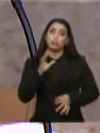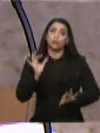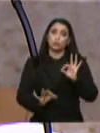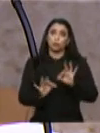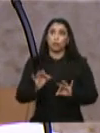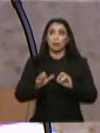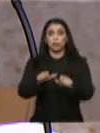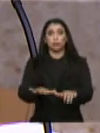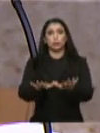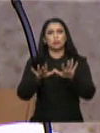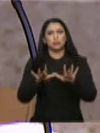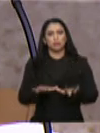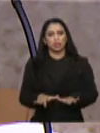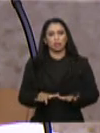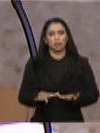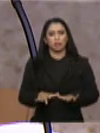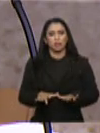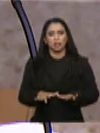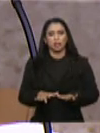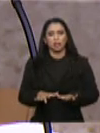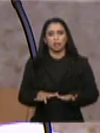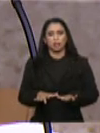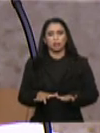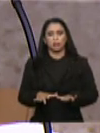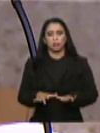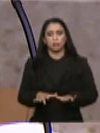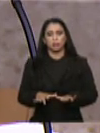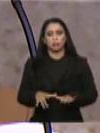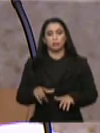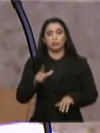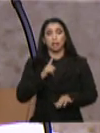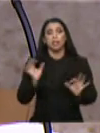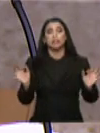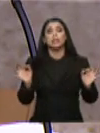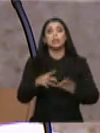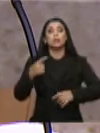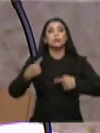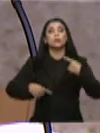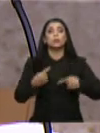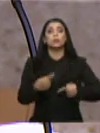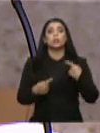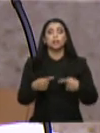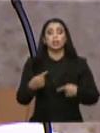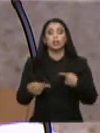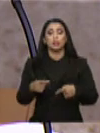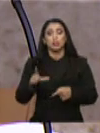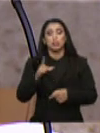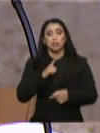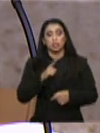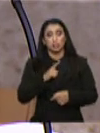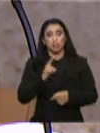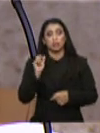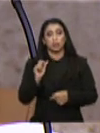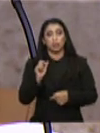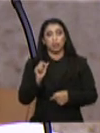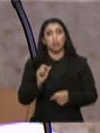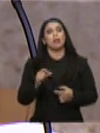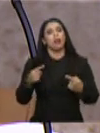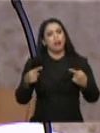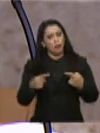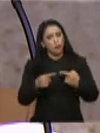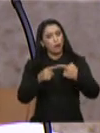por este plenário do Supremo Tribunal Federal, que encerrou o debate declarando a